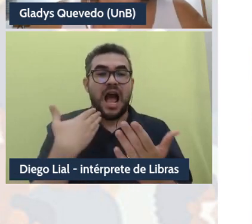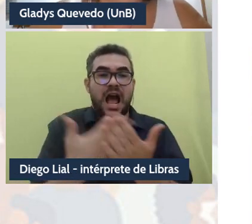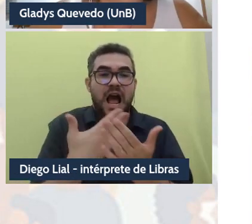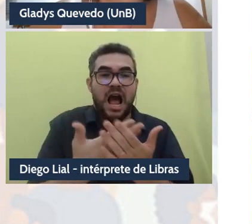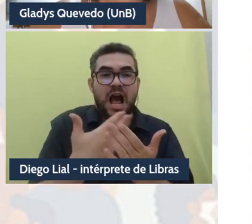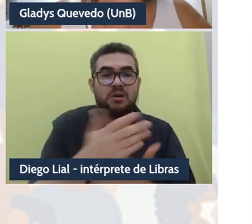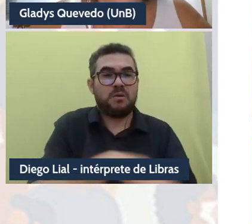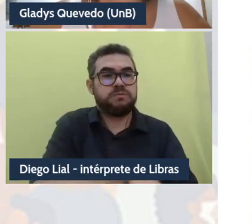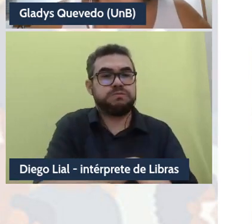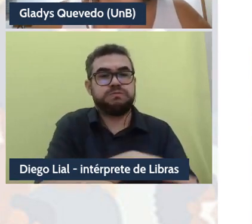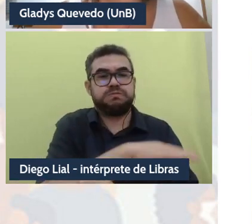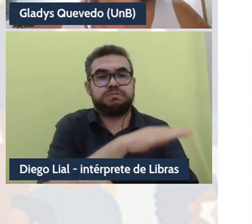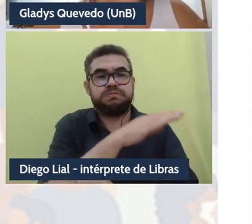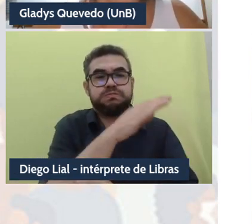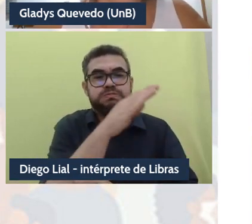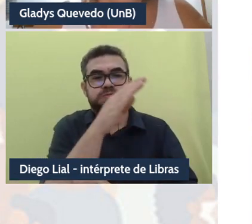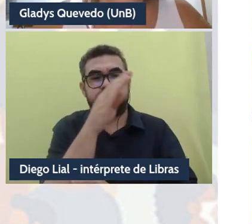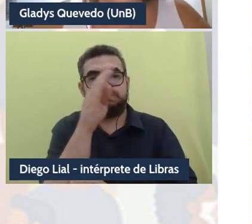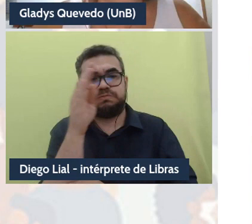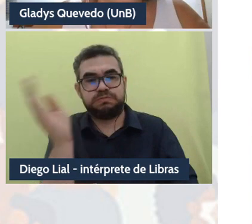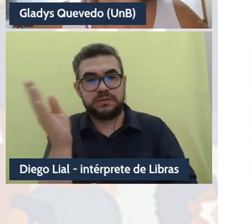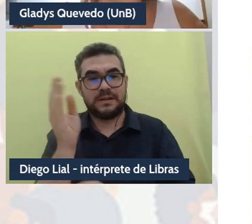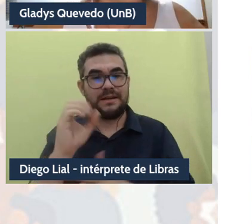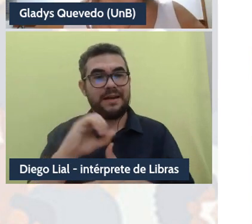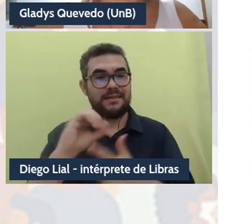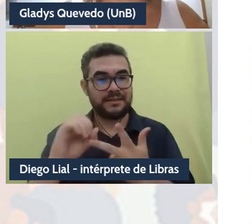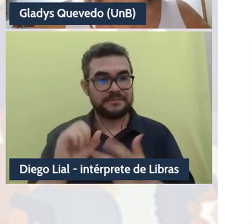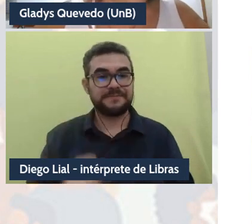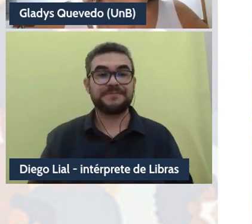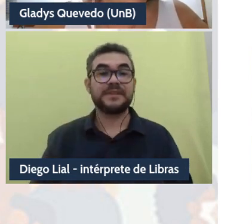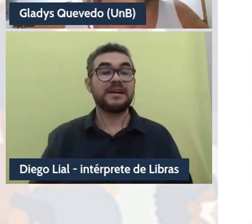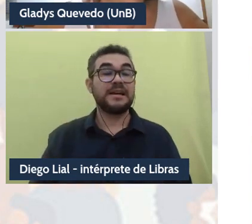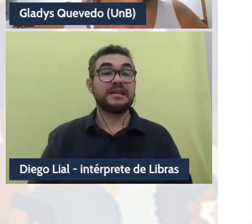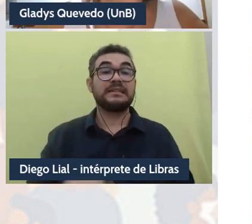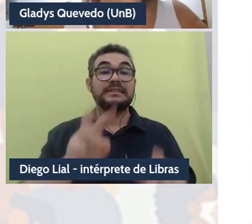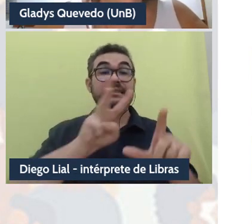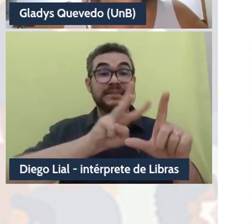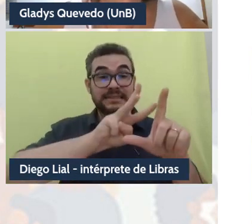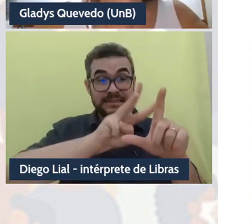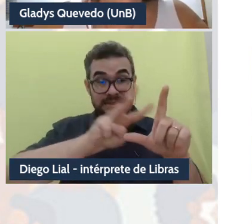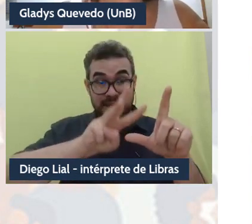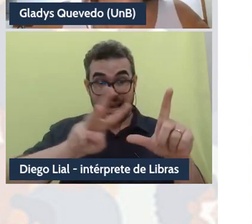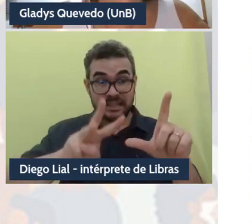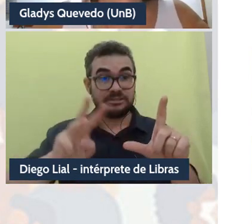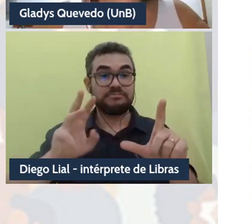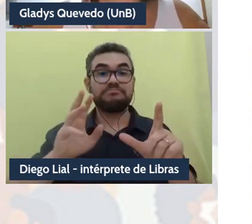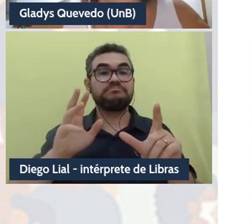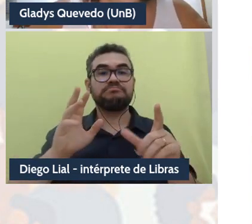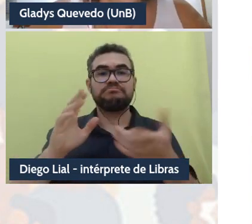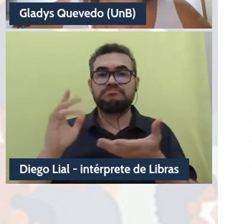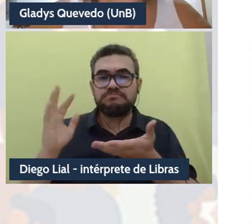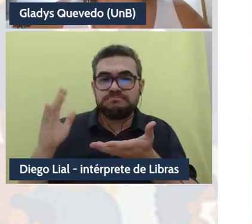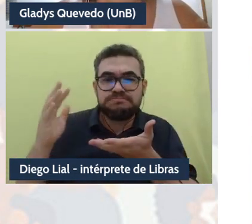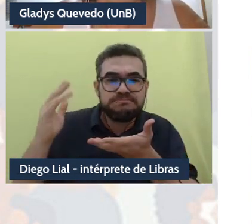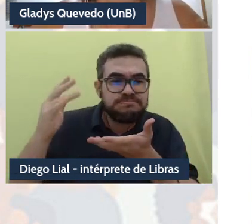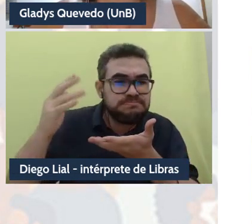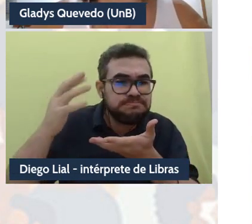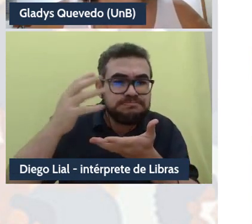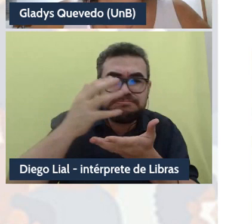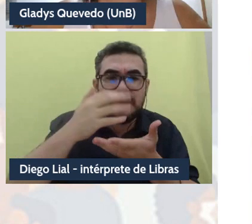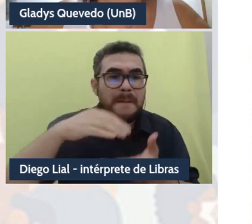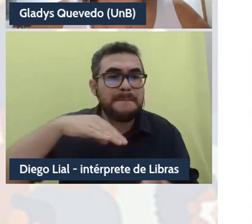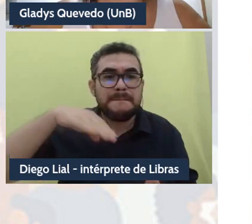sites que apresentam o que, que vai cair no Enem, o que, que mais cai no Enem, né? E o ranking